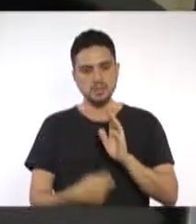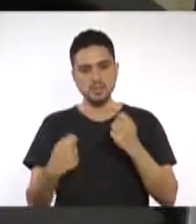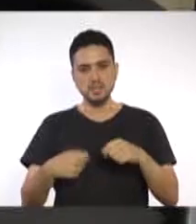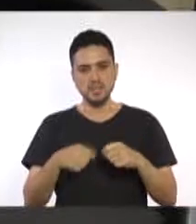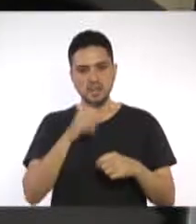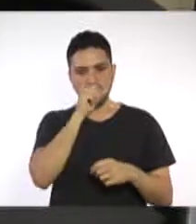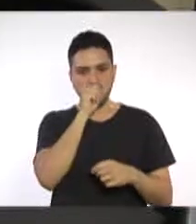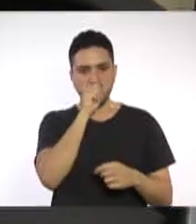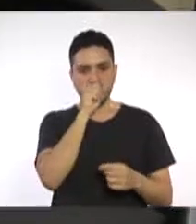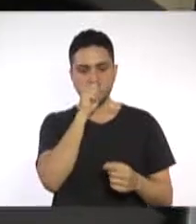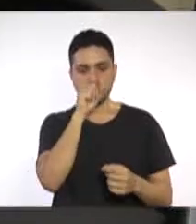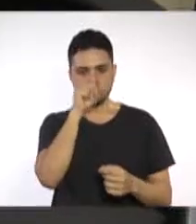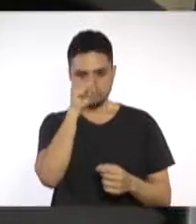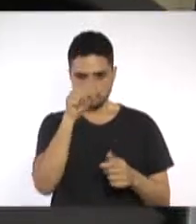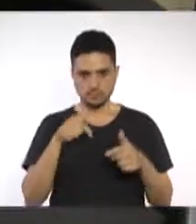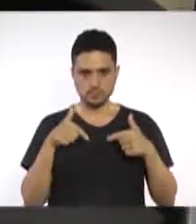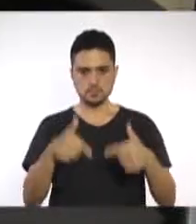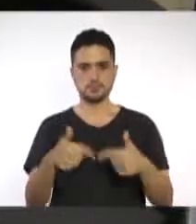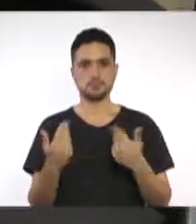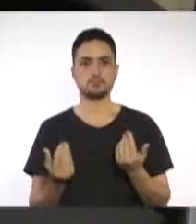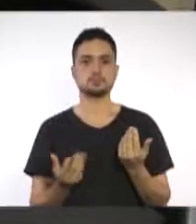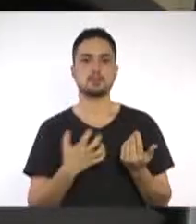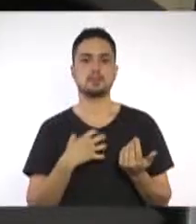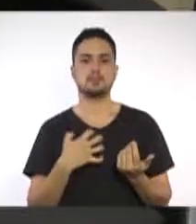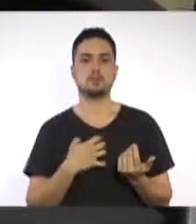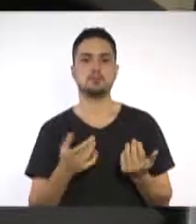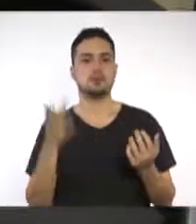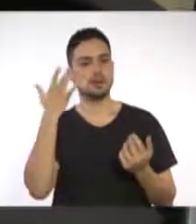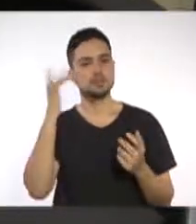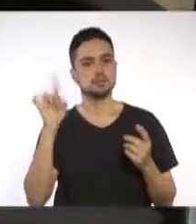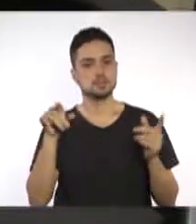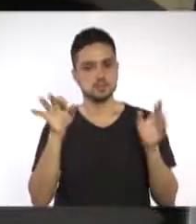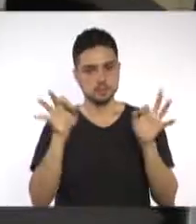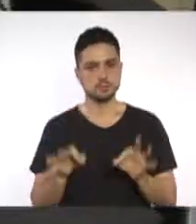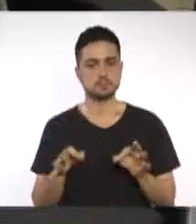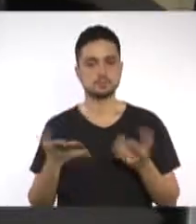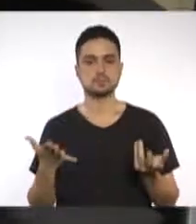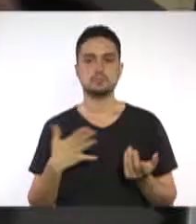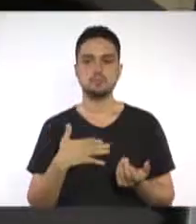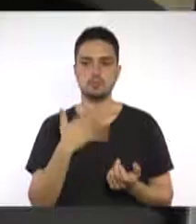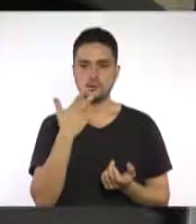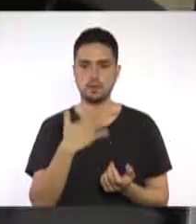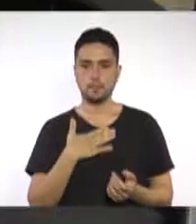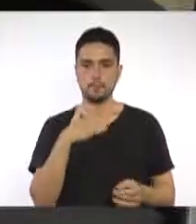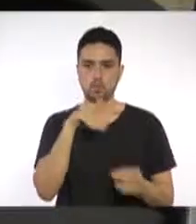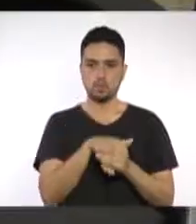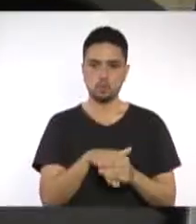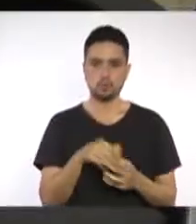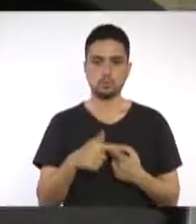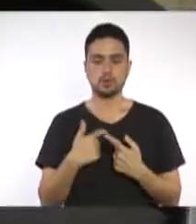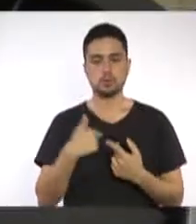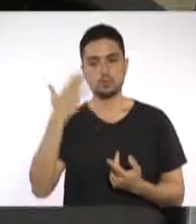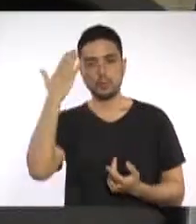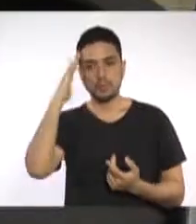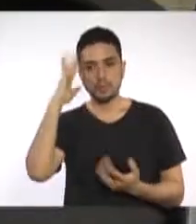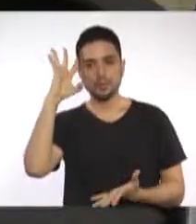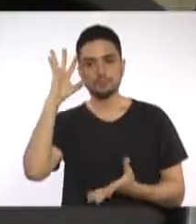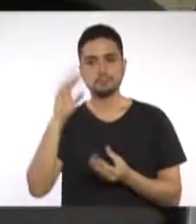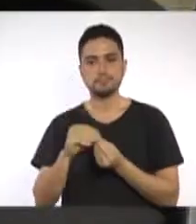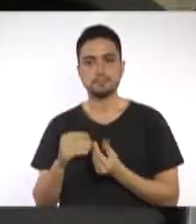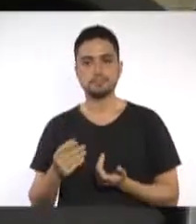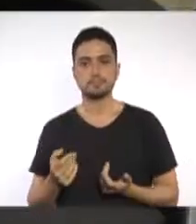julgar necessárias. Então, estou aqui justificando meu voto, porque entendo, embora pertinente todas as